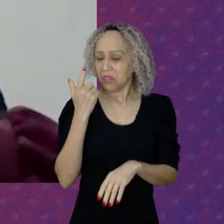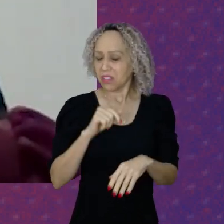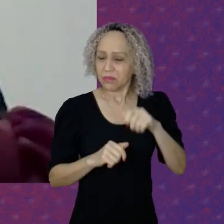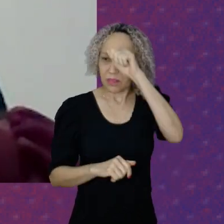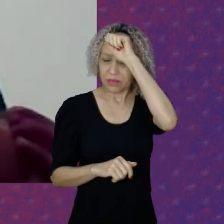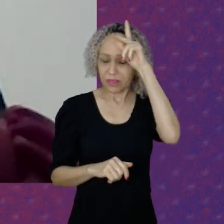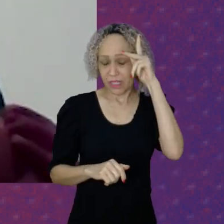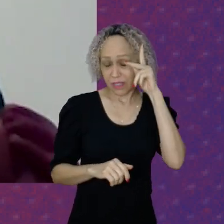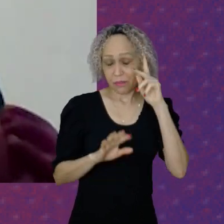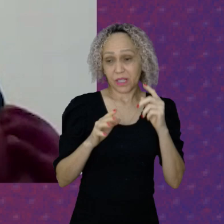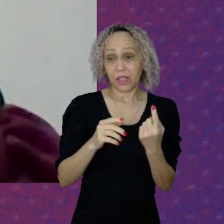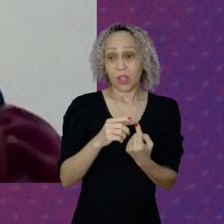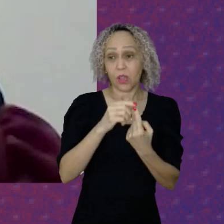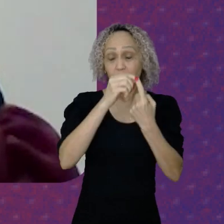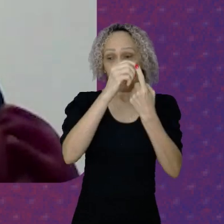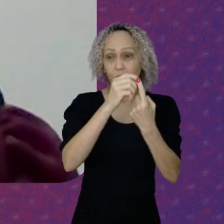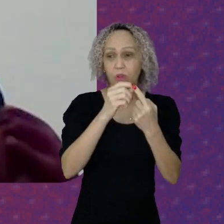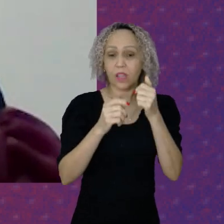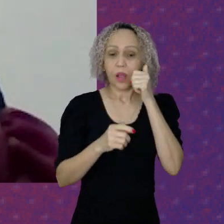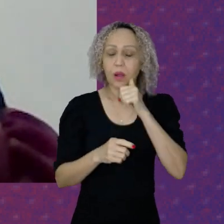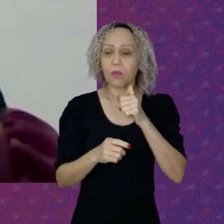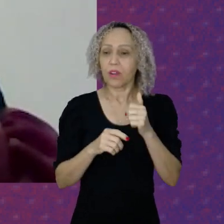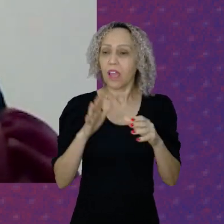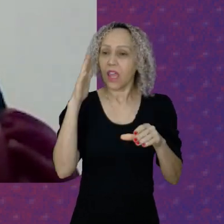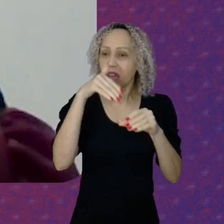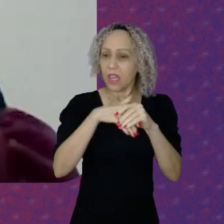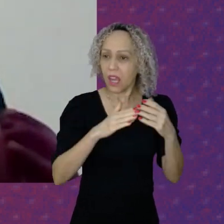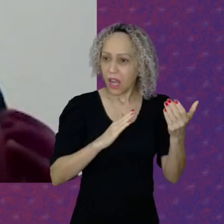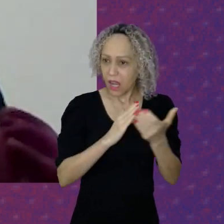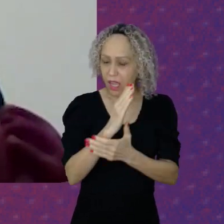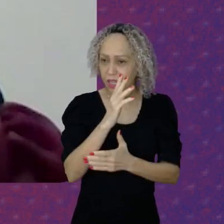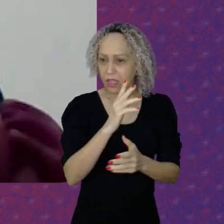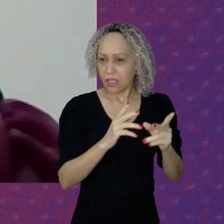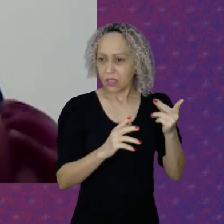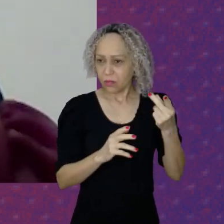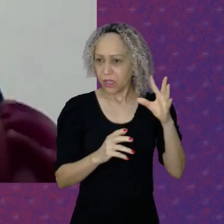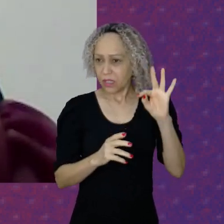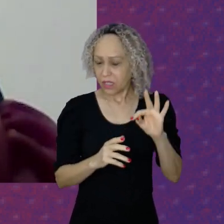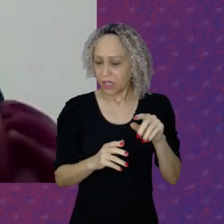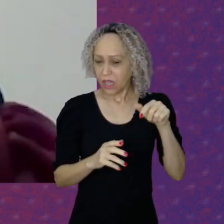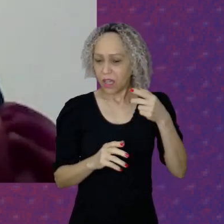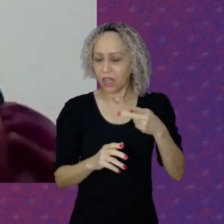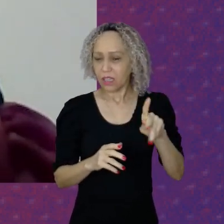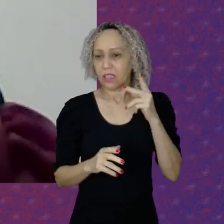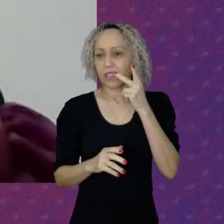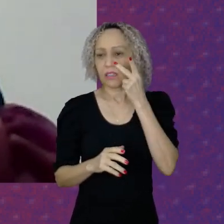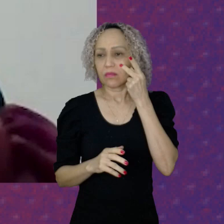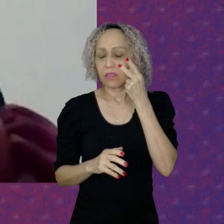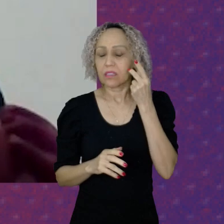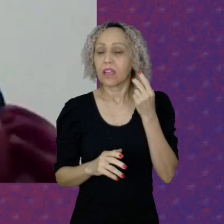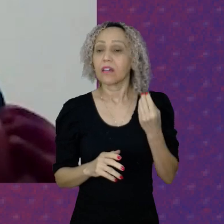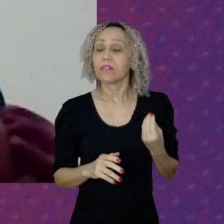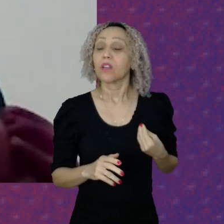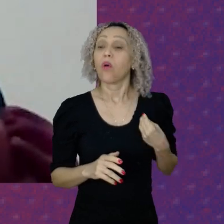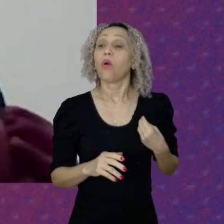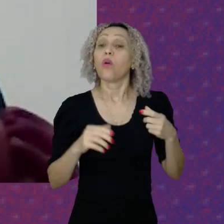única mulher eleita pelo Partido dos Trabalhadores no estado do Ceará, e eu estou